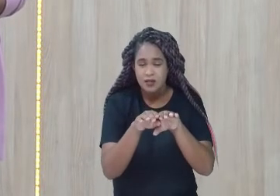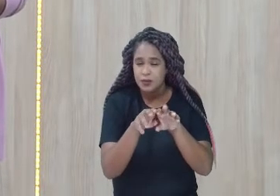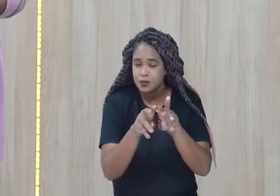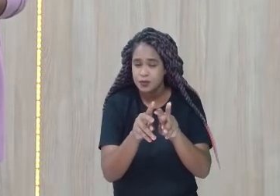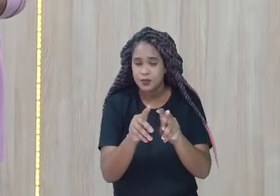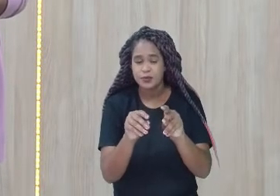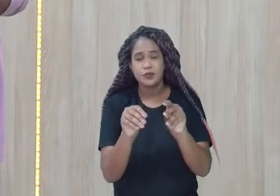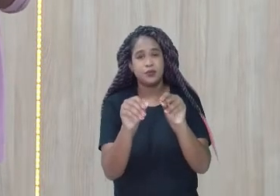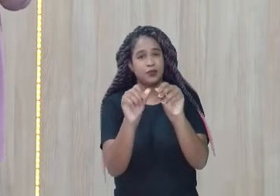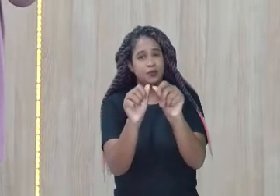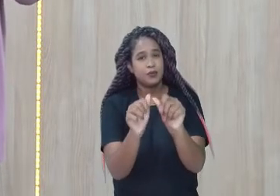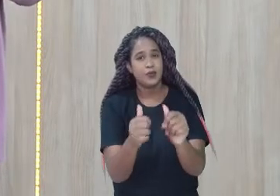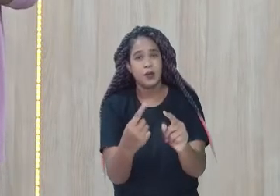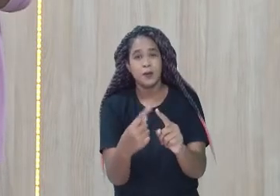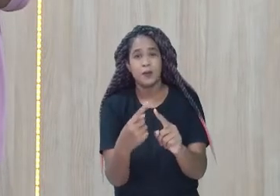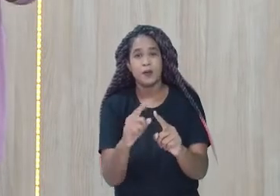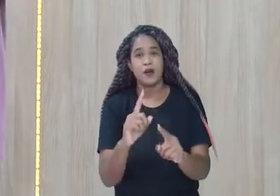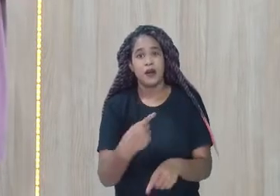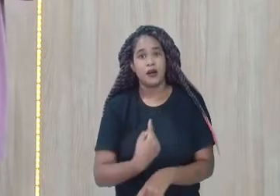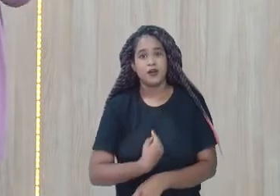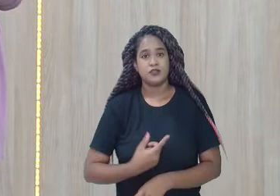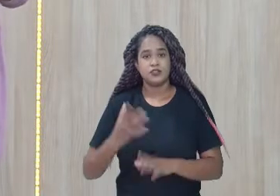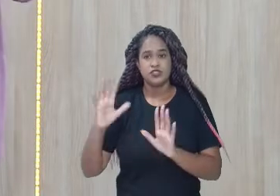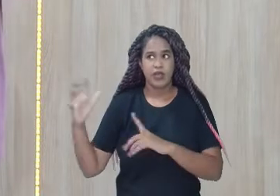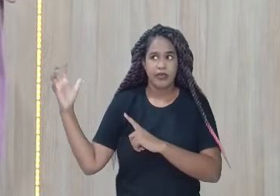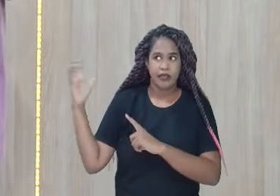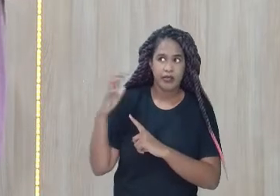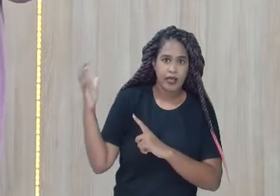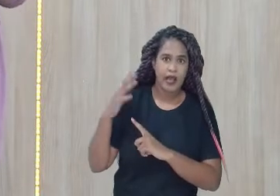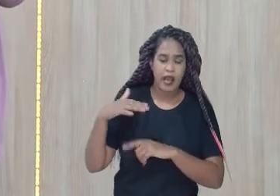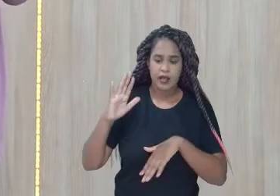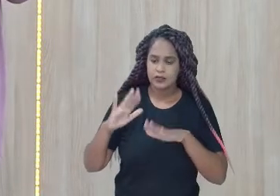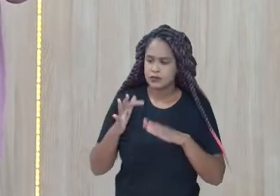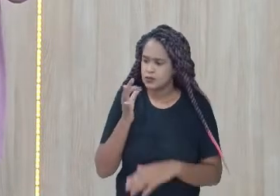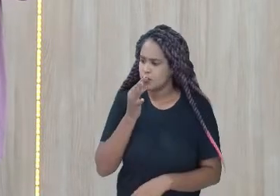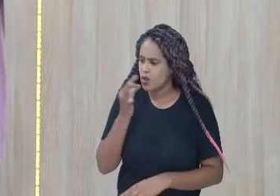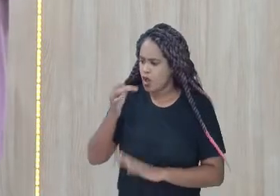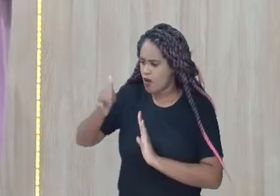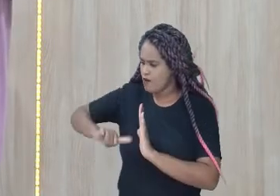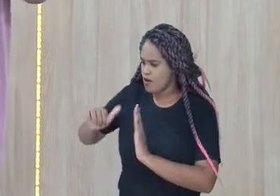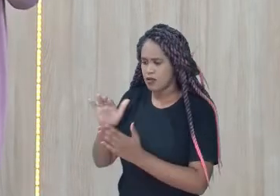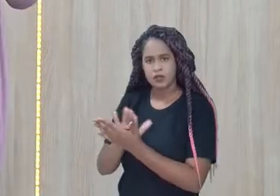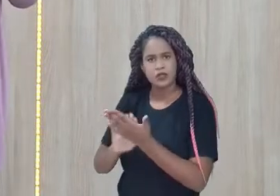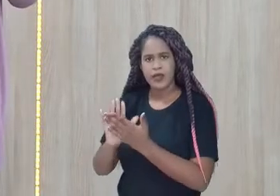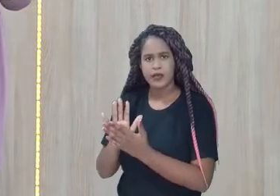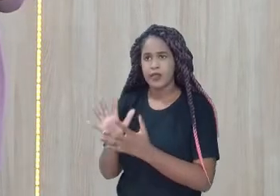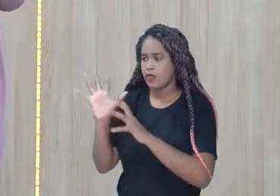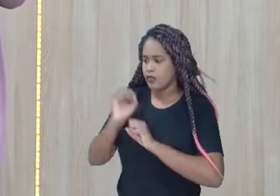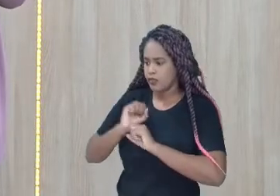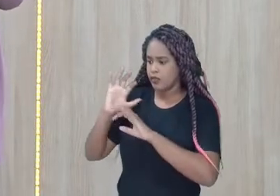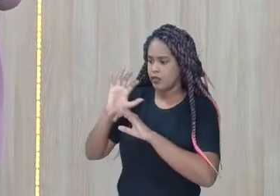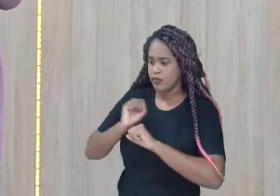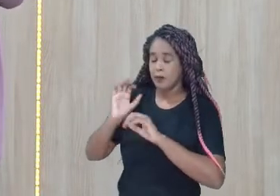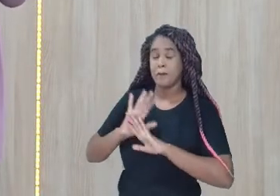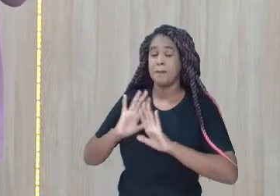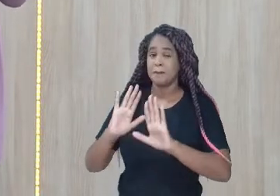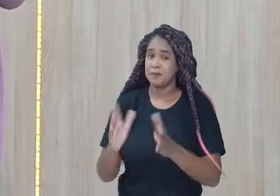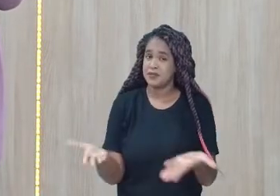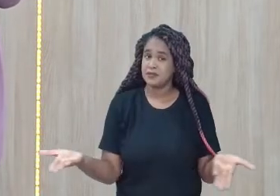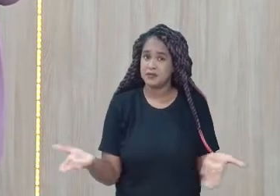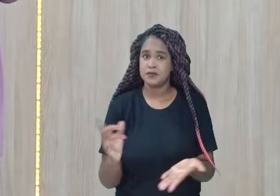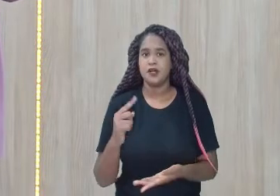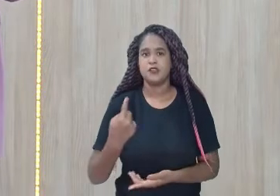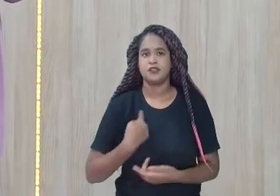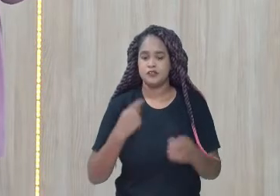dados, né, e que a gente recebeu sem talvez criticar muito, sem analisar muito bem, e agora a gente